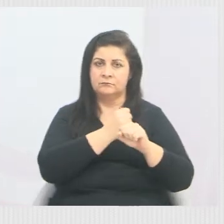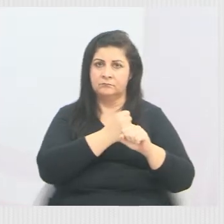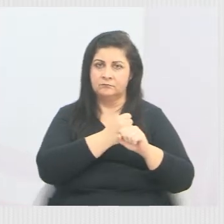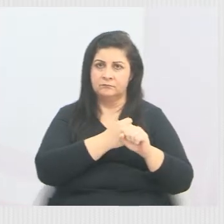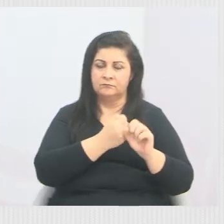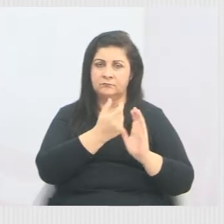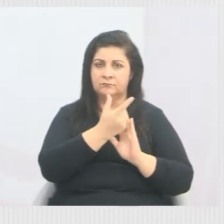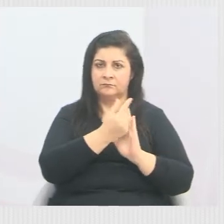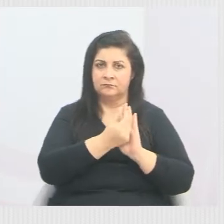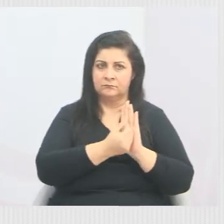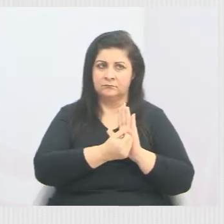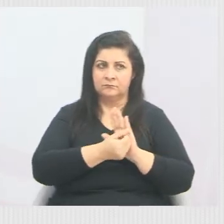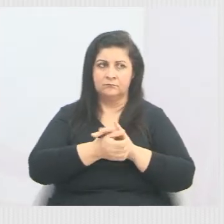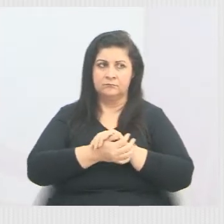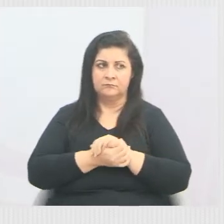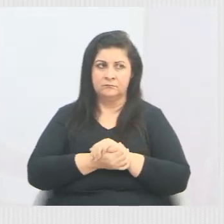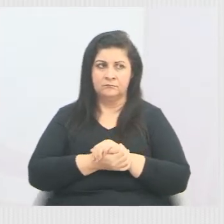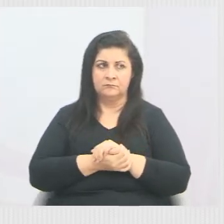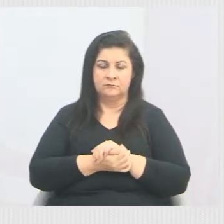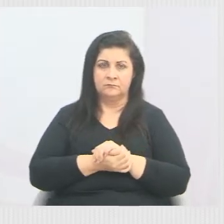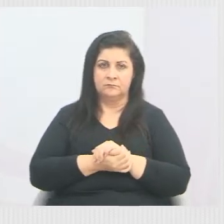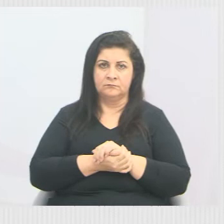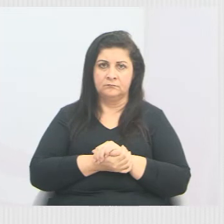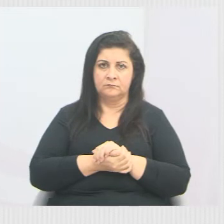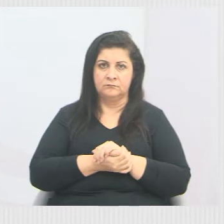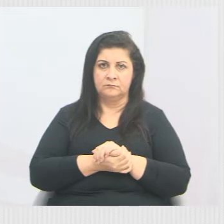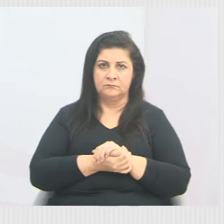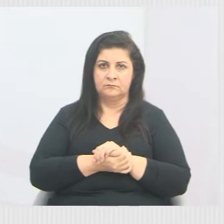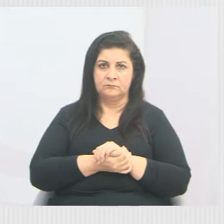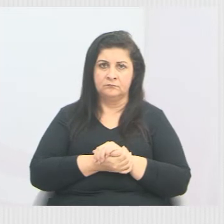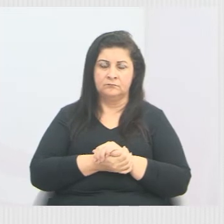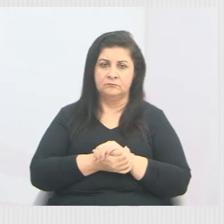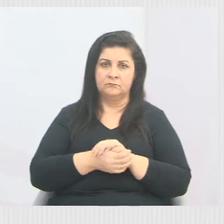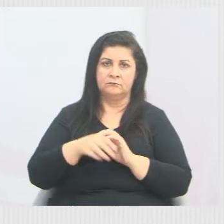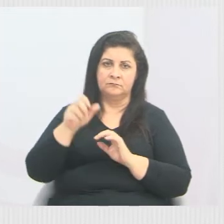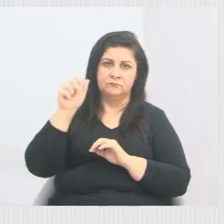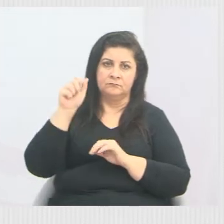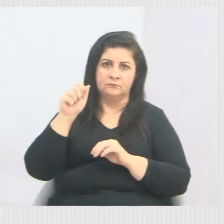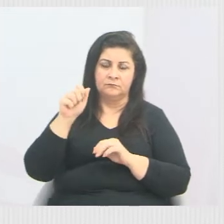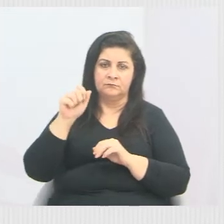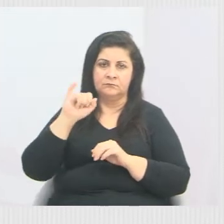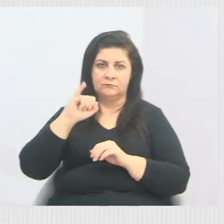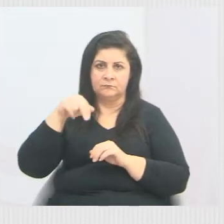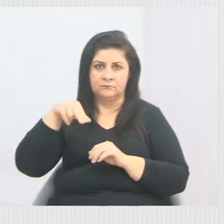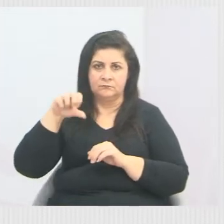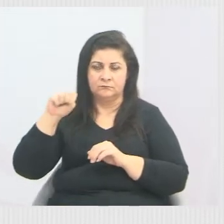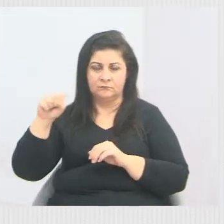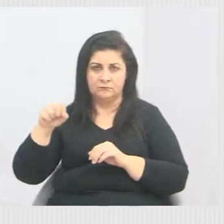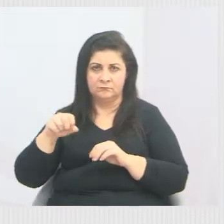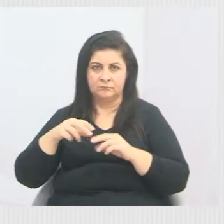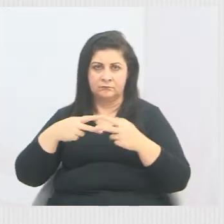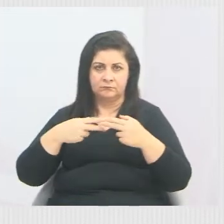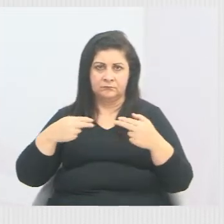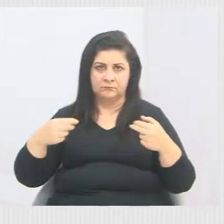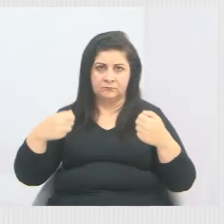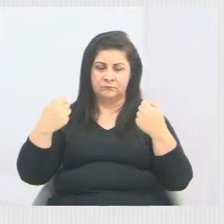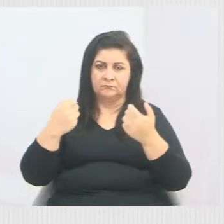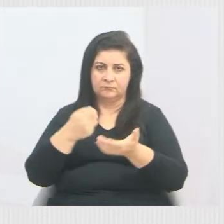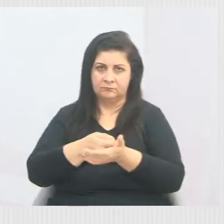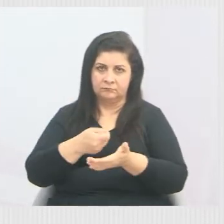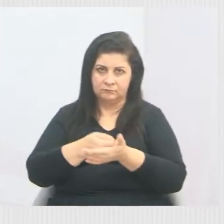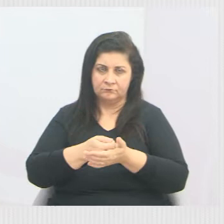Intra-orçamentário, né, são os pagamentos entre regimes de previdência, né, que seria a parte patronal e do funcionário,